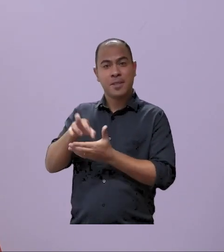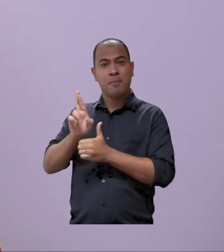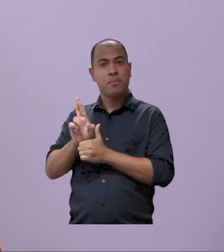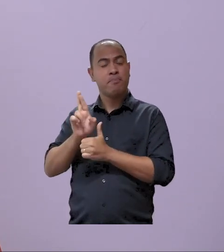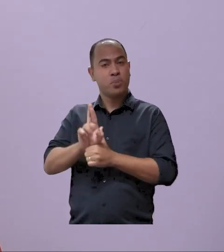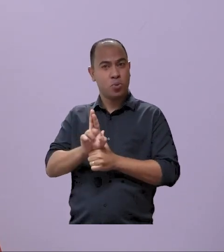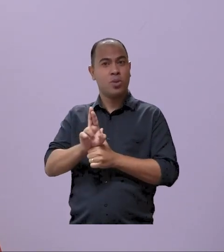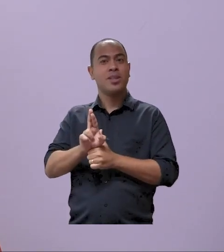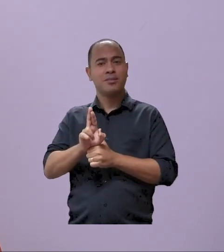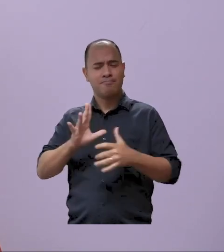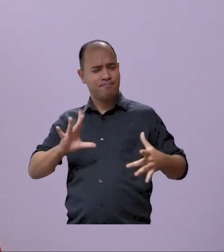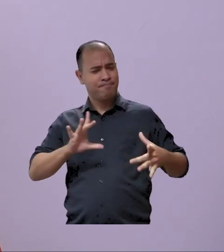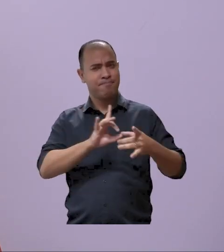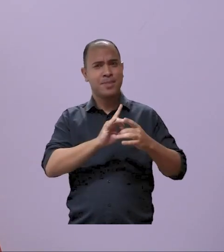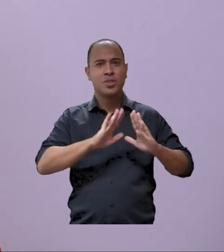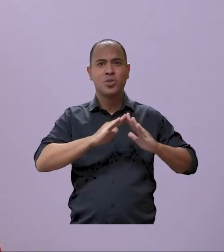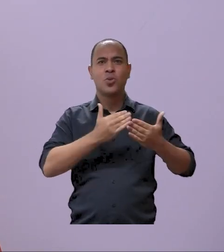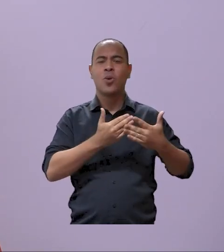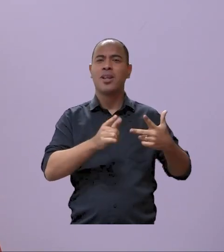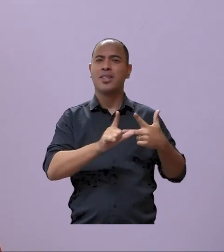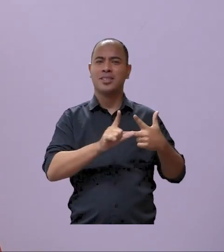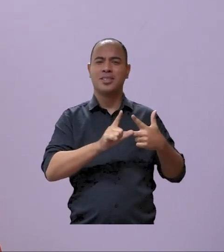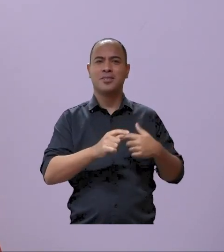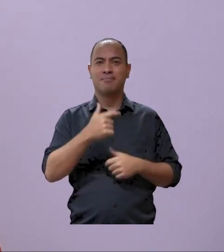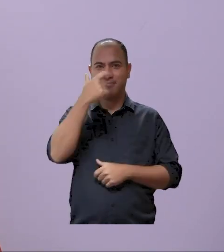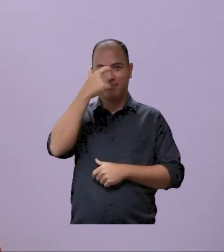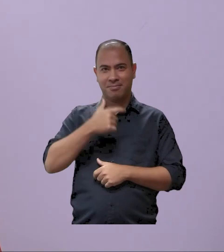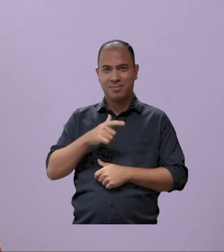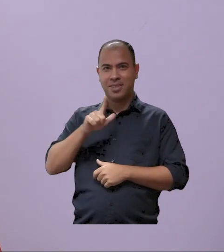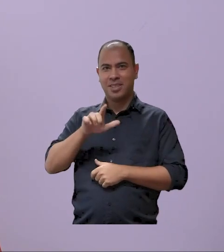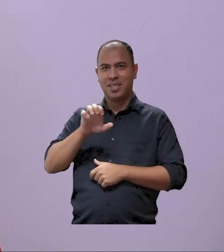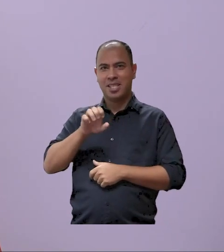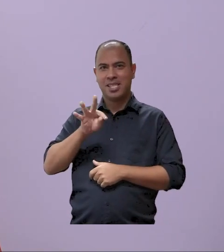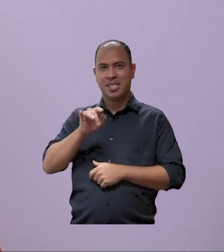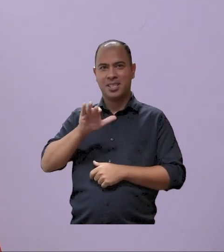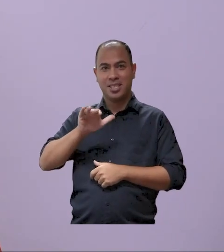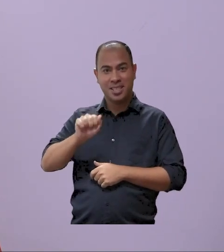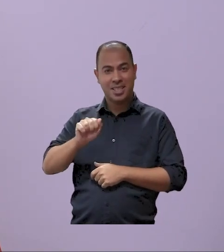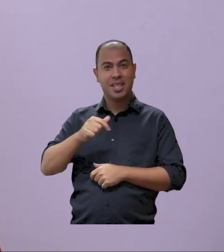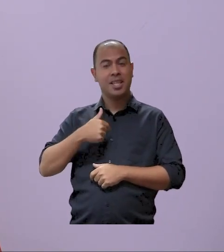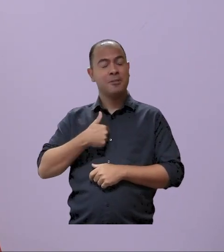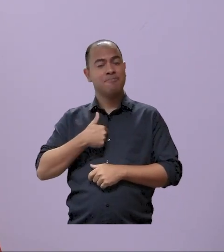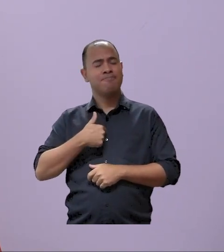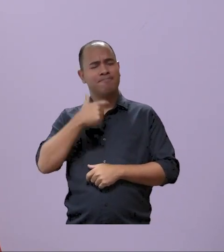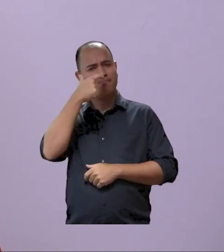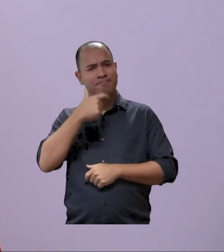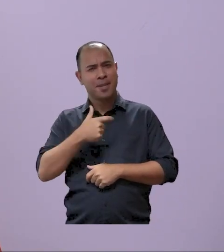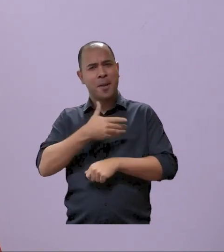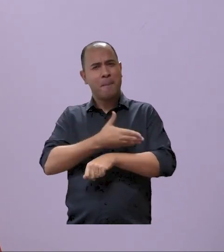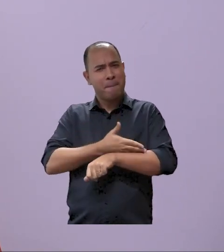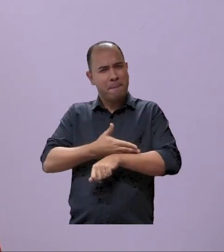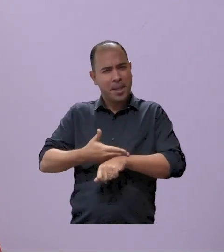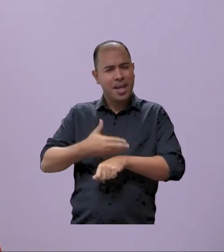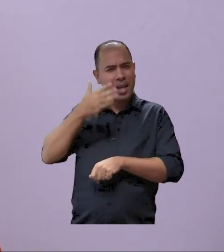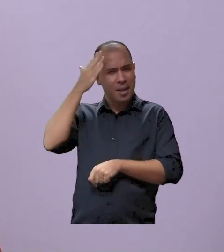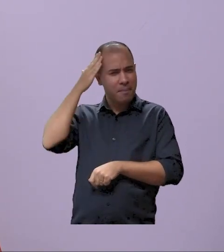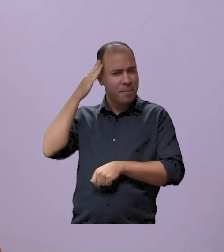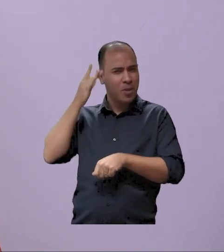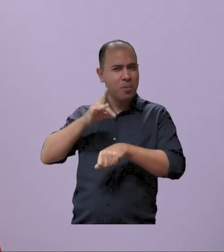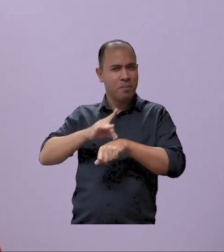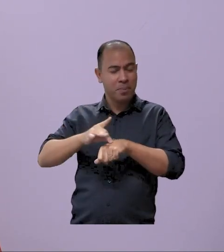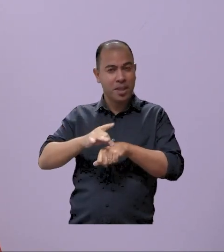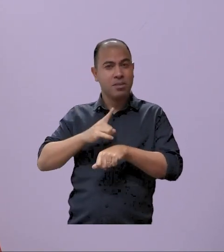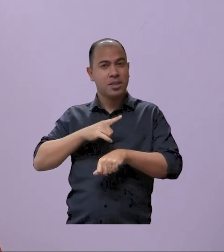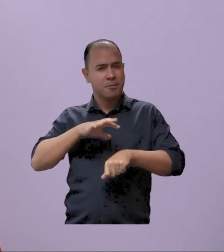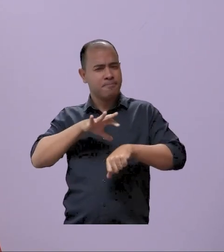parceria importante da Escola do Legislativo. Meu nome é Letícia Carvalho, sou branca do cabelo preto, estou vestindo uma blusa